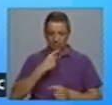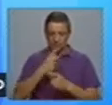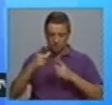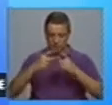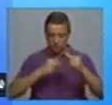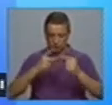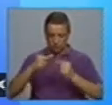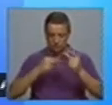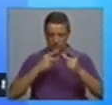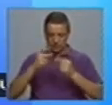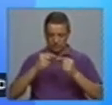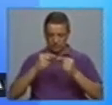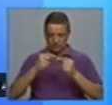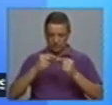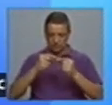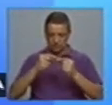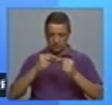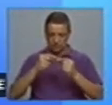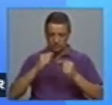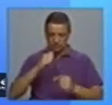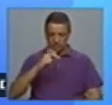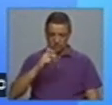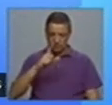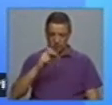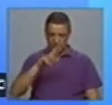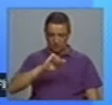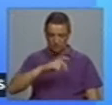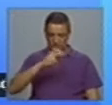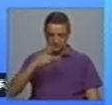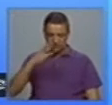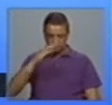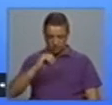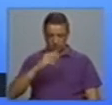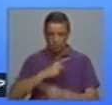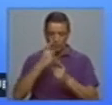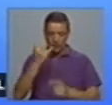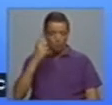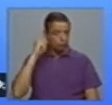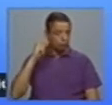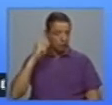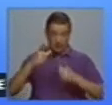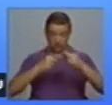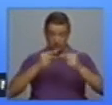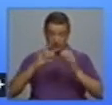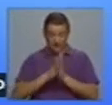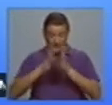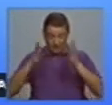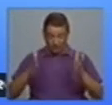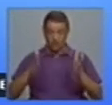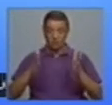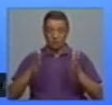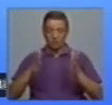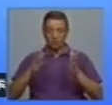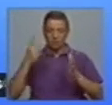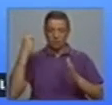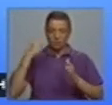de grande massa em galáxias, é importante porque são estas estrelas de grande massa que têm